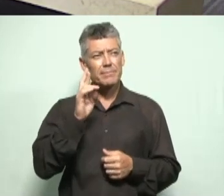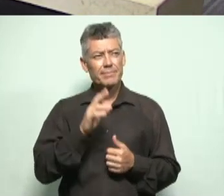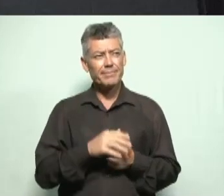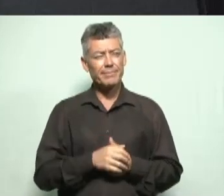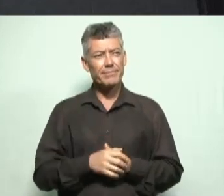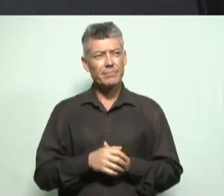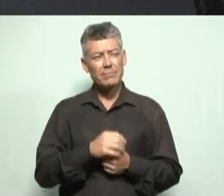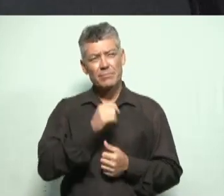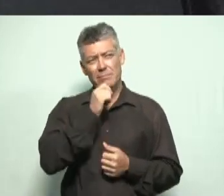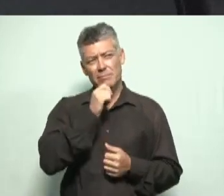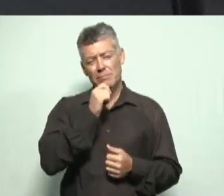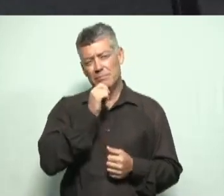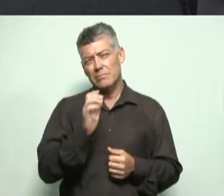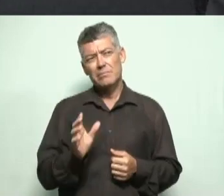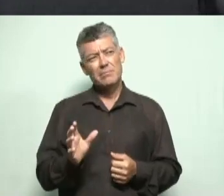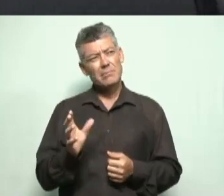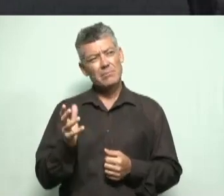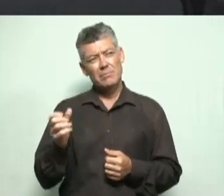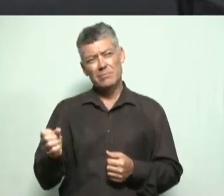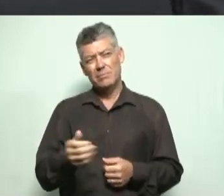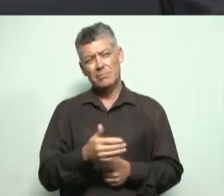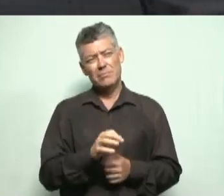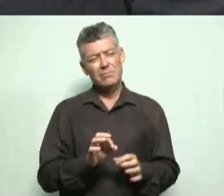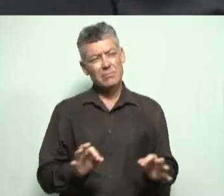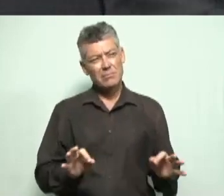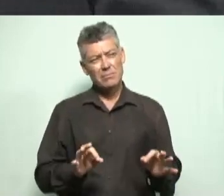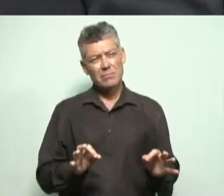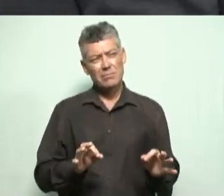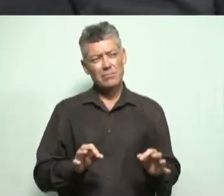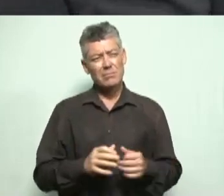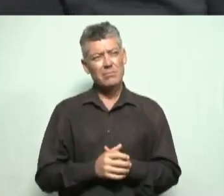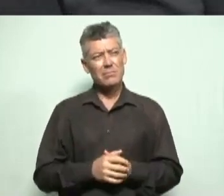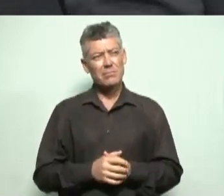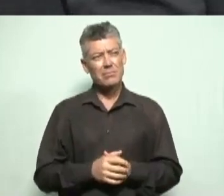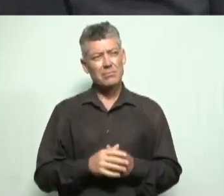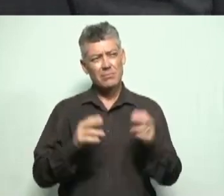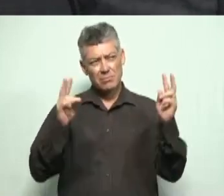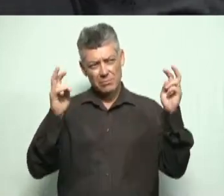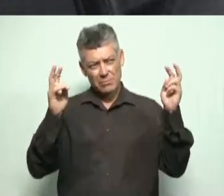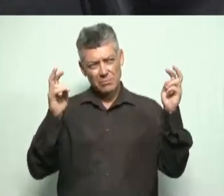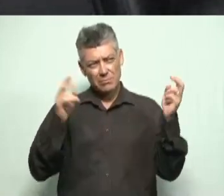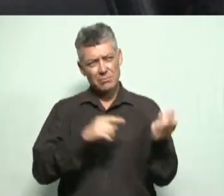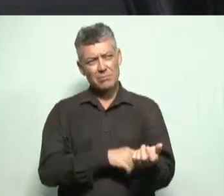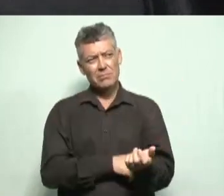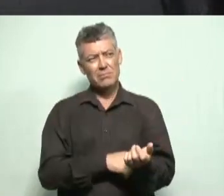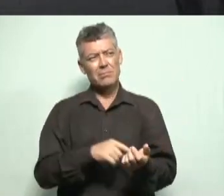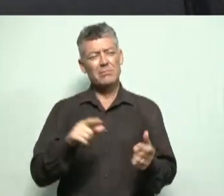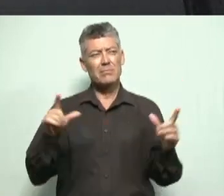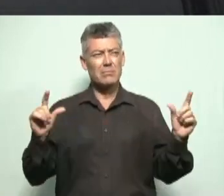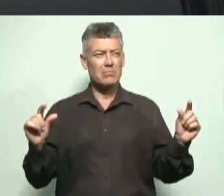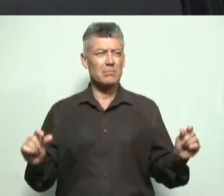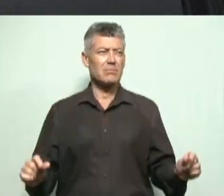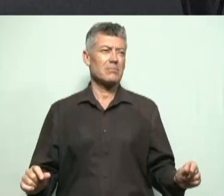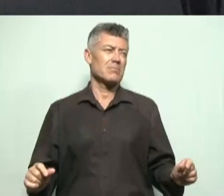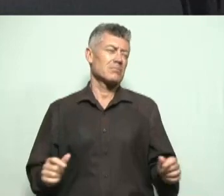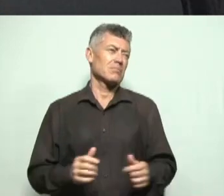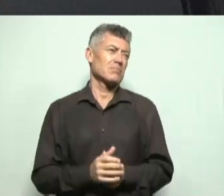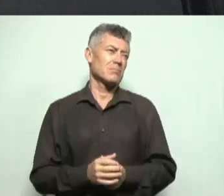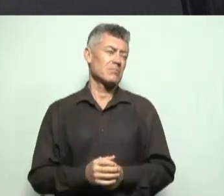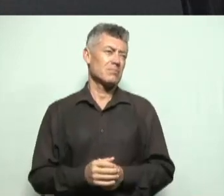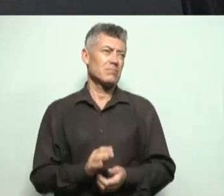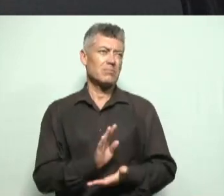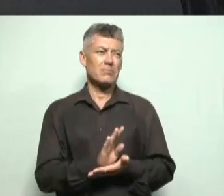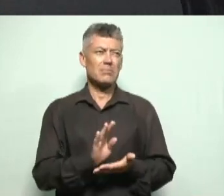presidente, não é novidade para ninguém a questão, infelizmente, da escassez de sangue nos bancos de sangue aqui no